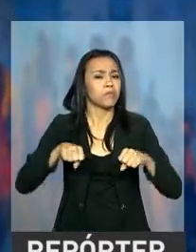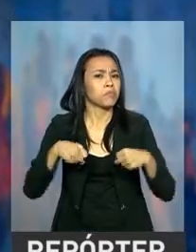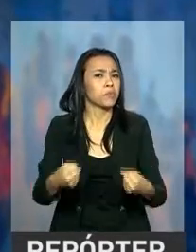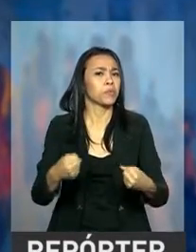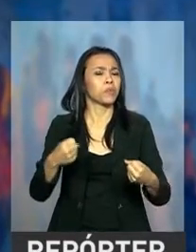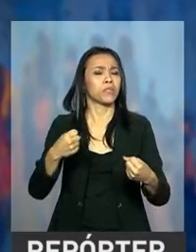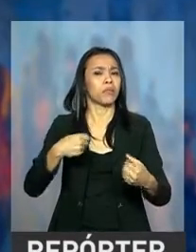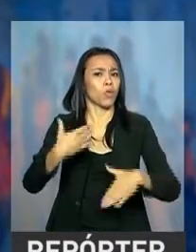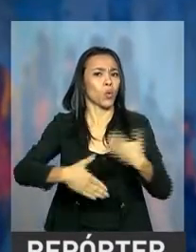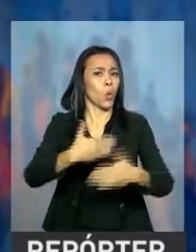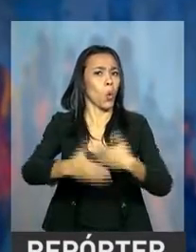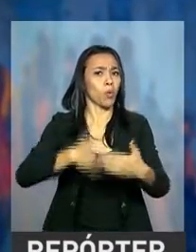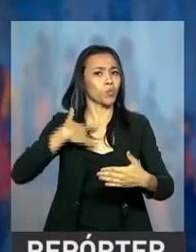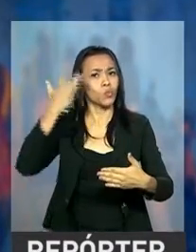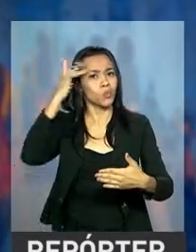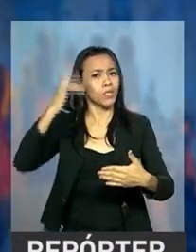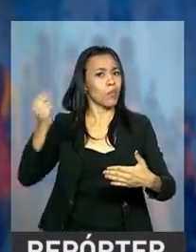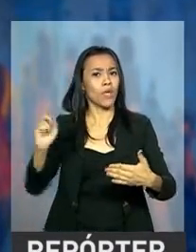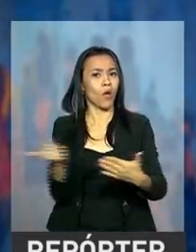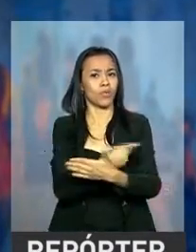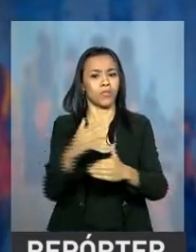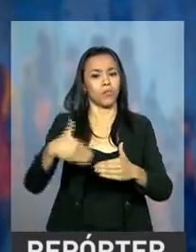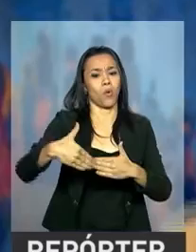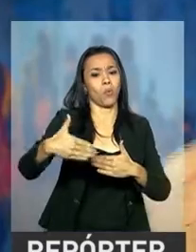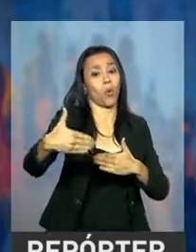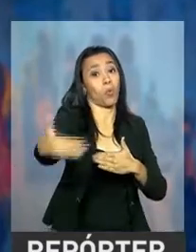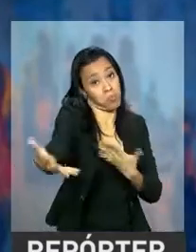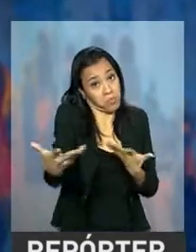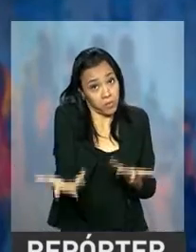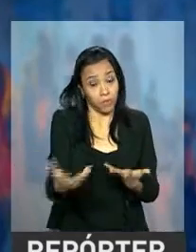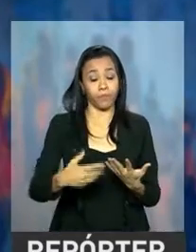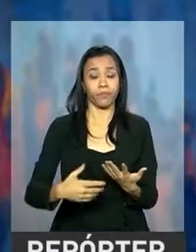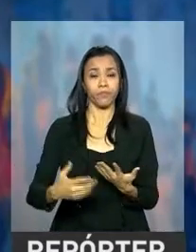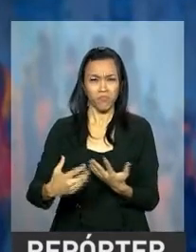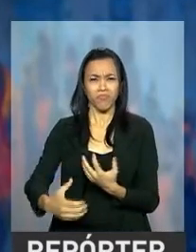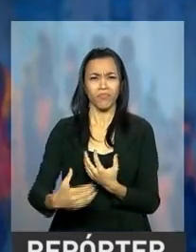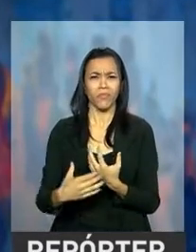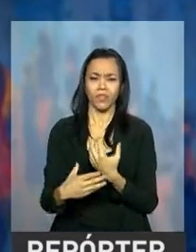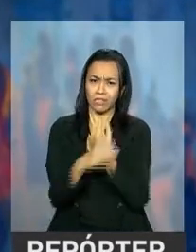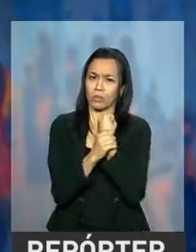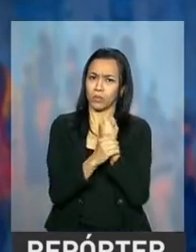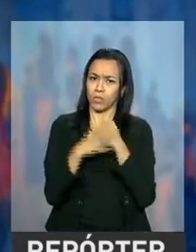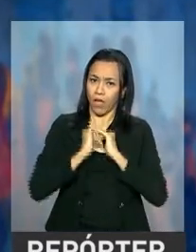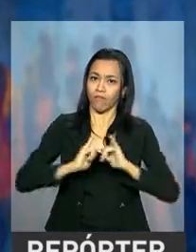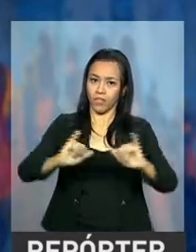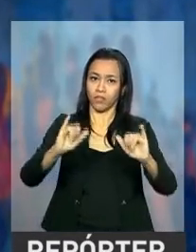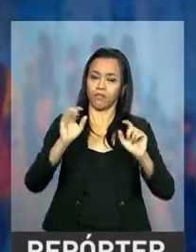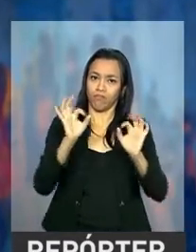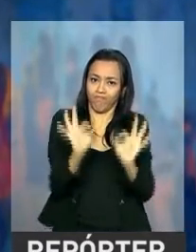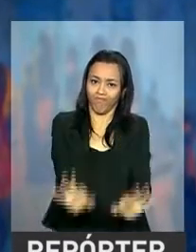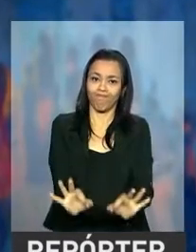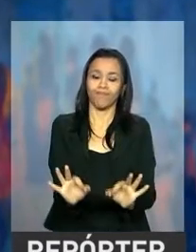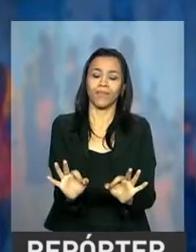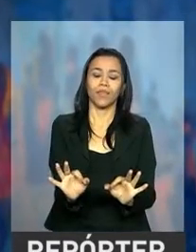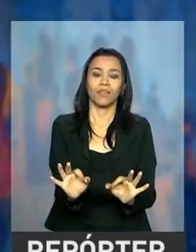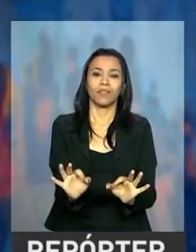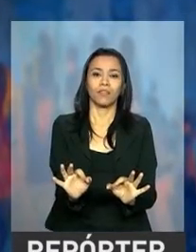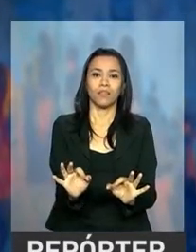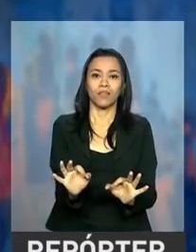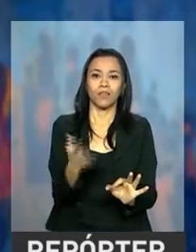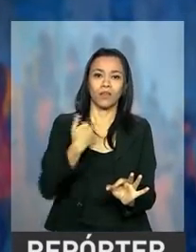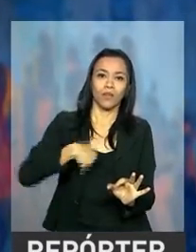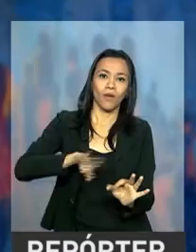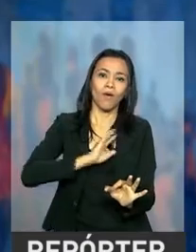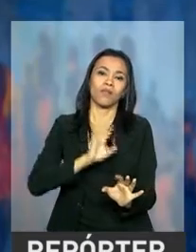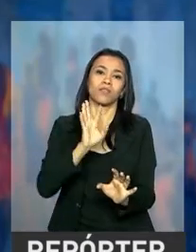econômico nós vamos ter a partir de agora portanto seguramente em 2019 o nosso é o nosso